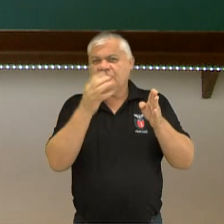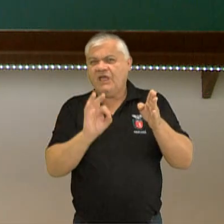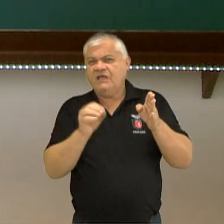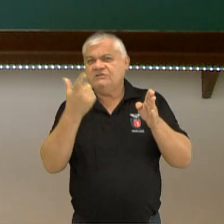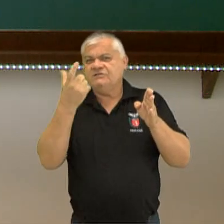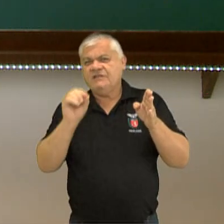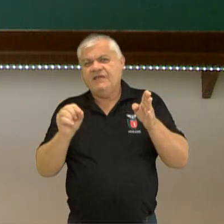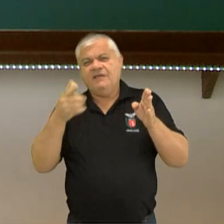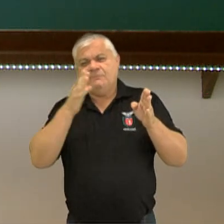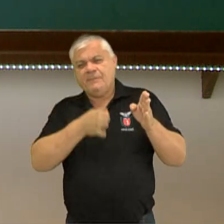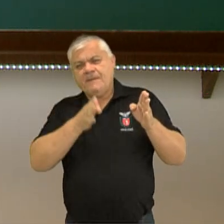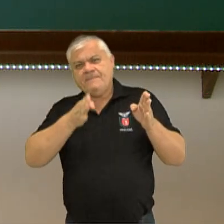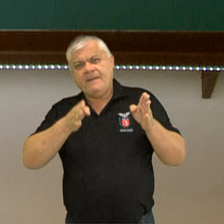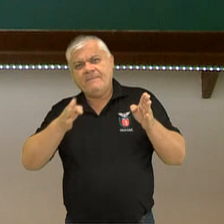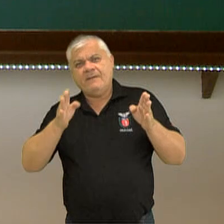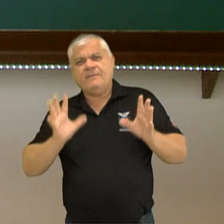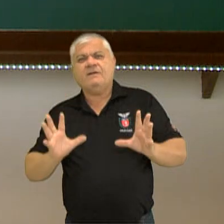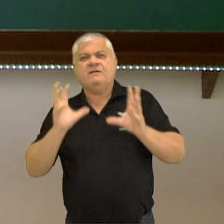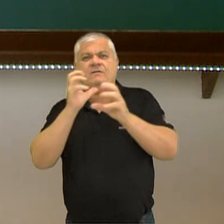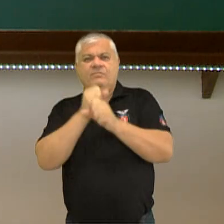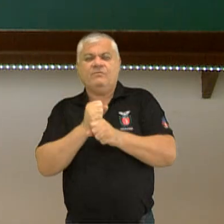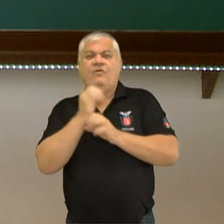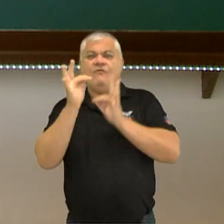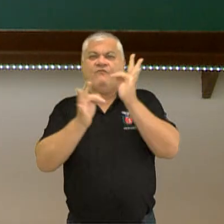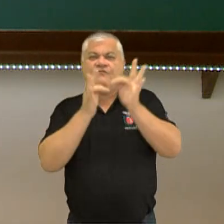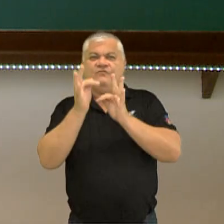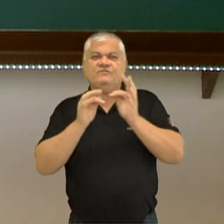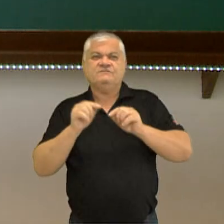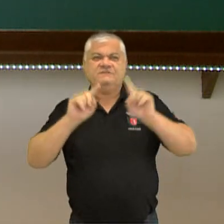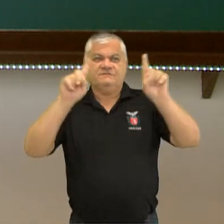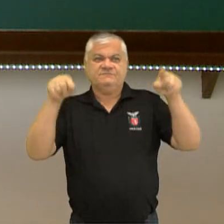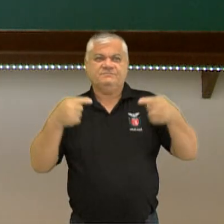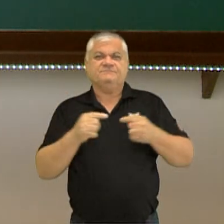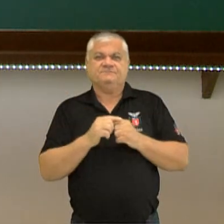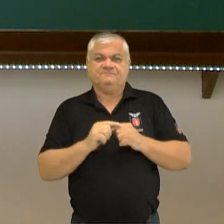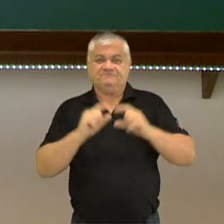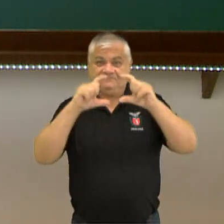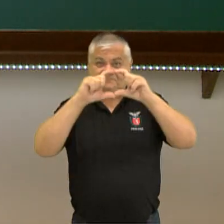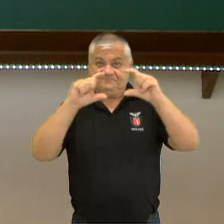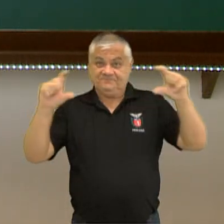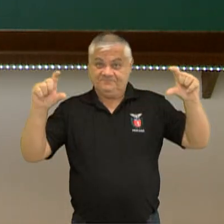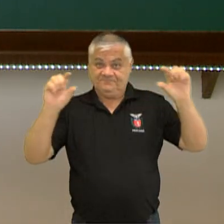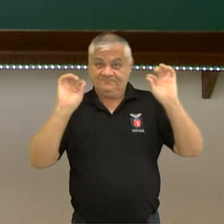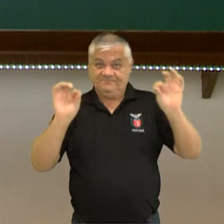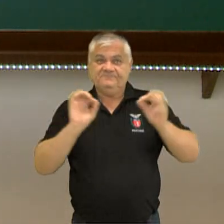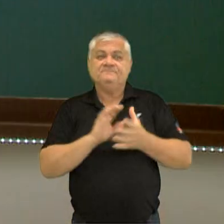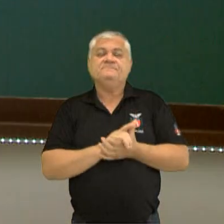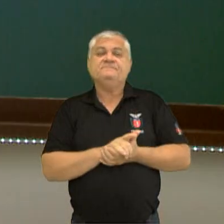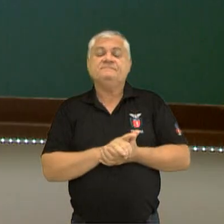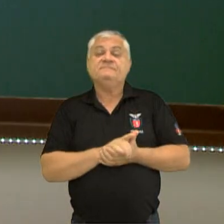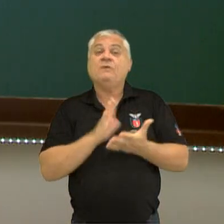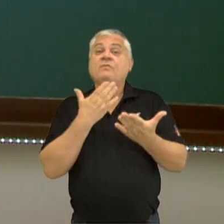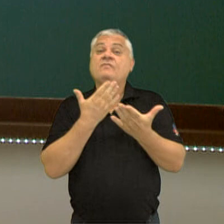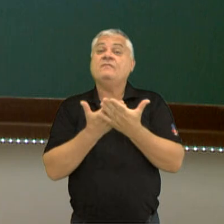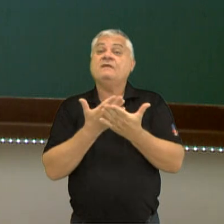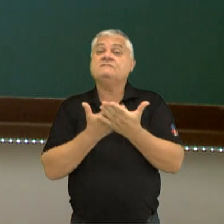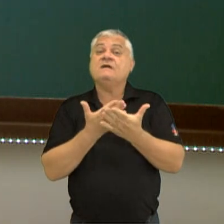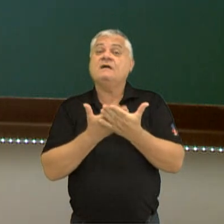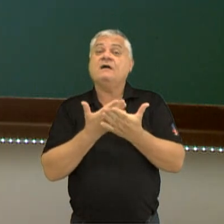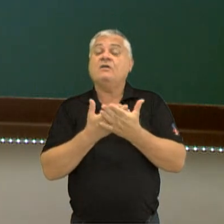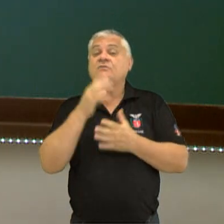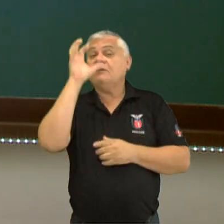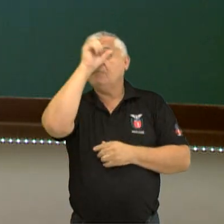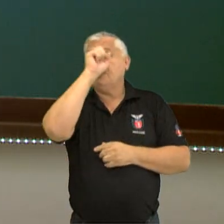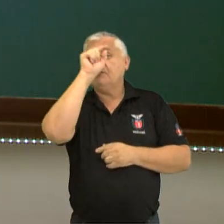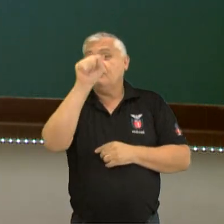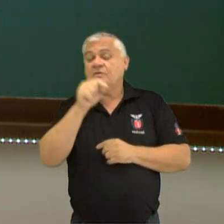Vejam, a gente consegue escrever na forma de uma função trigonométrica, nesse caso a função cosseno. Então, nessa aula que foi que